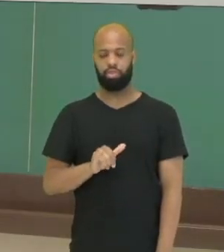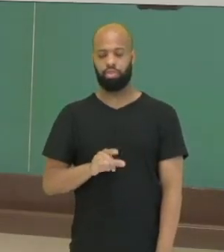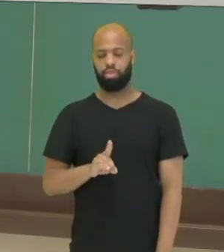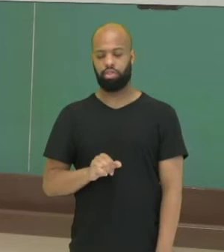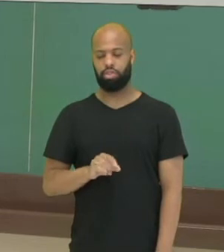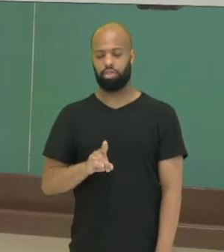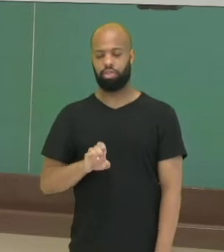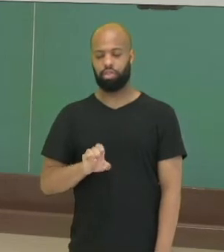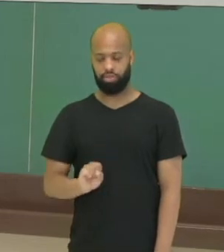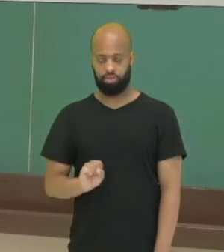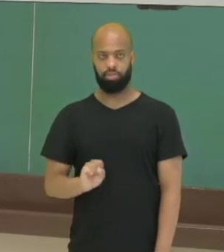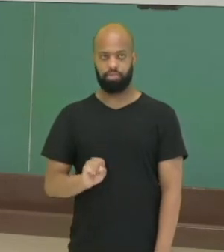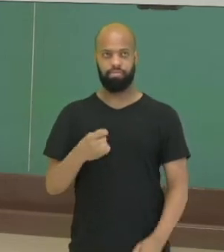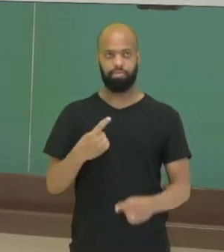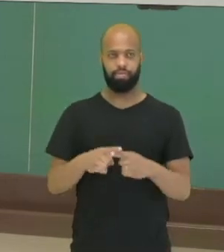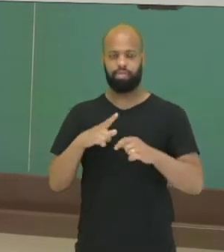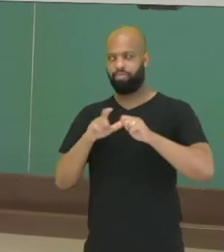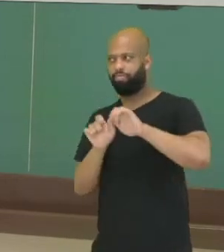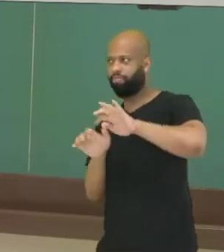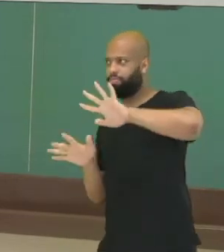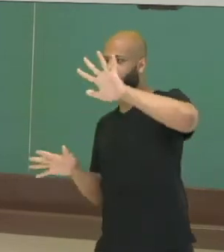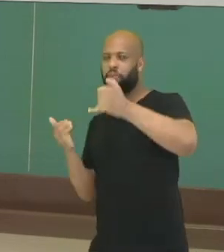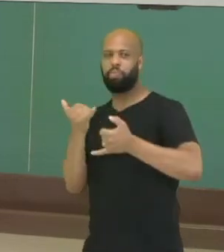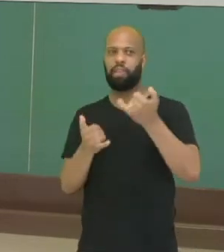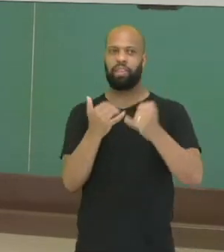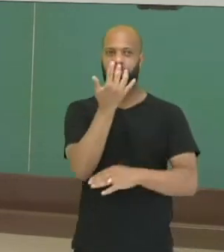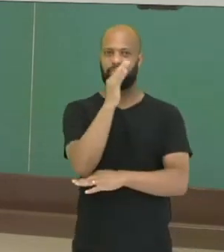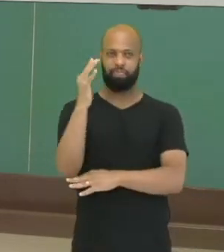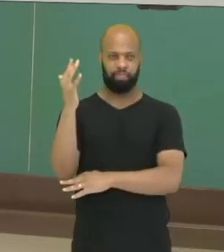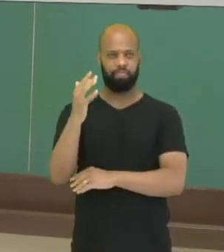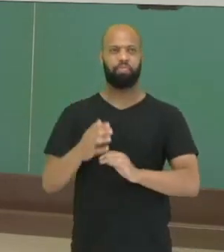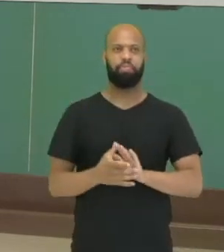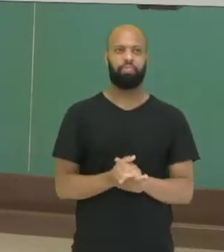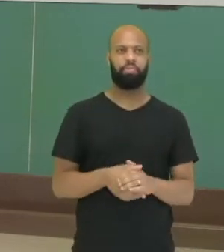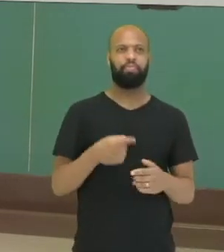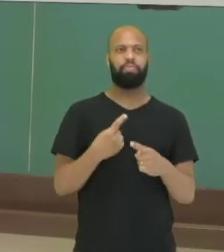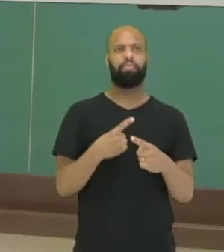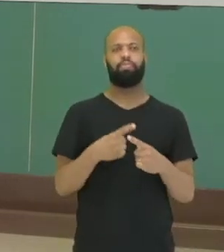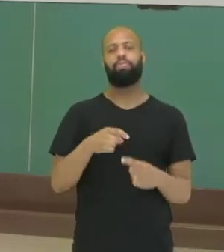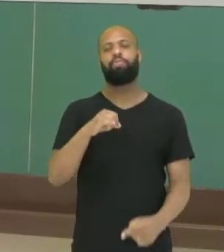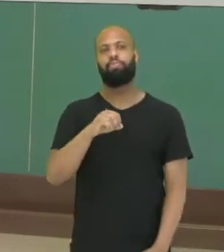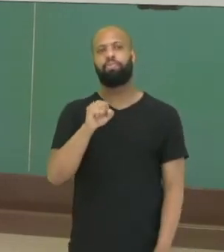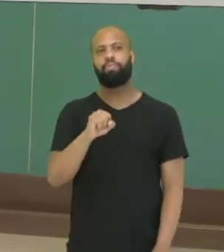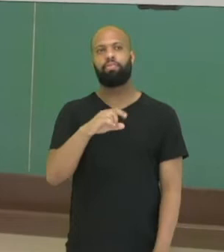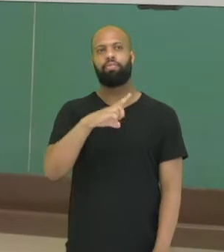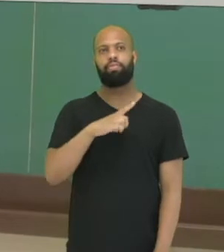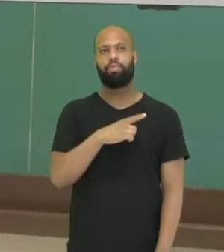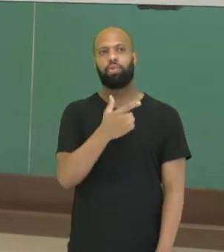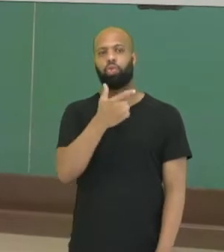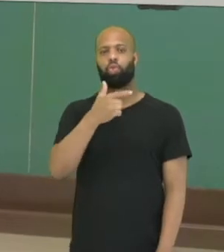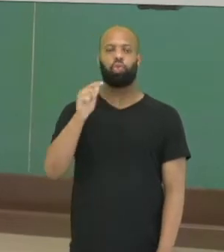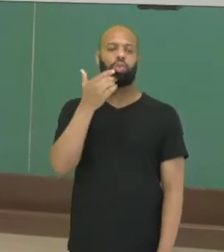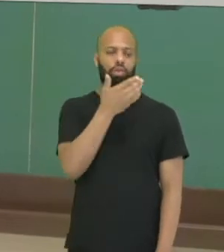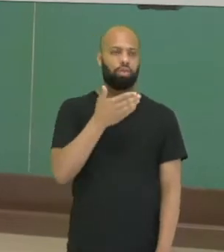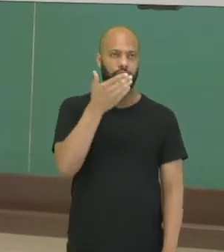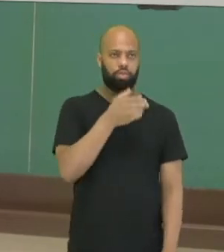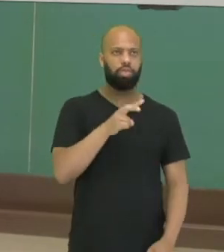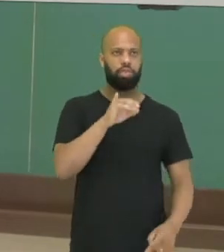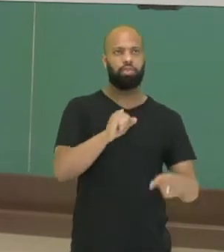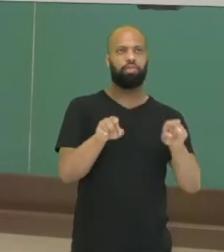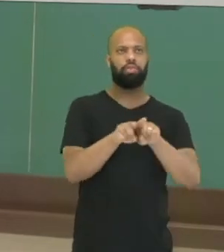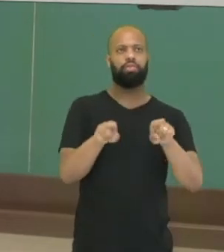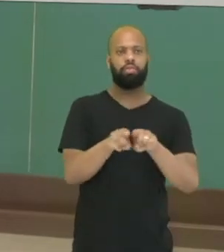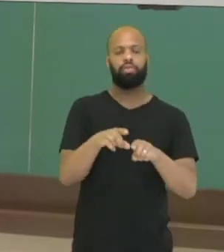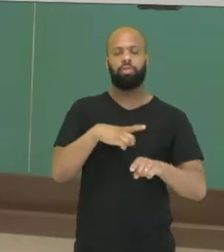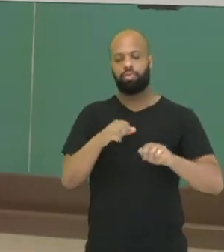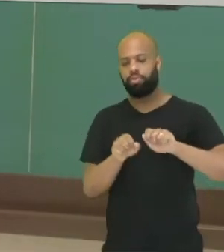galhos. E se eu tivesse mais, por exemplo, uma sobremesa aqui ao lado, esses 3 galhos iriam abrir para